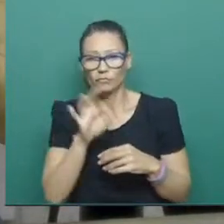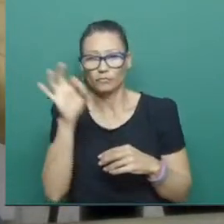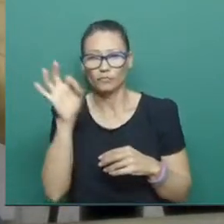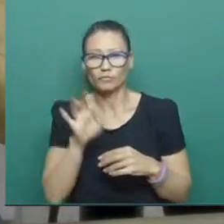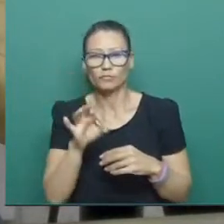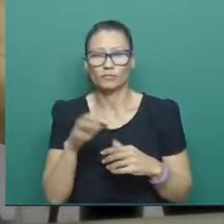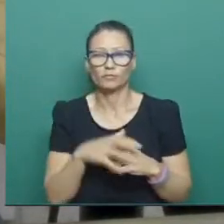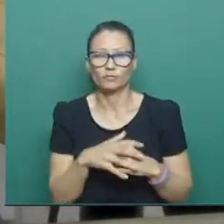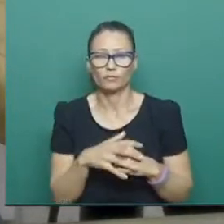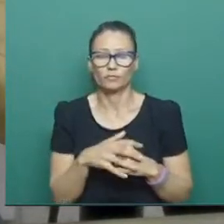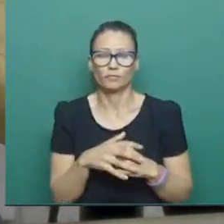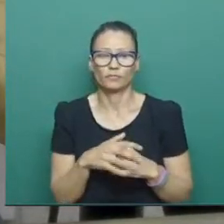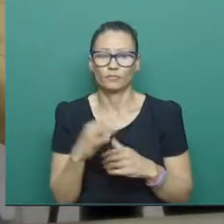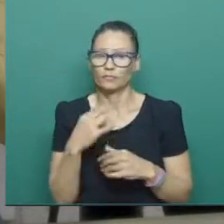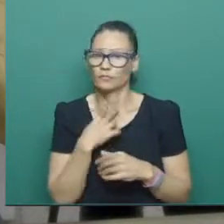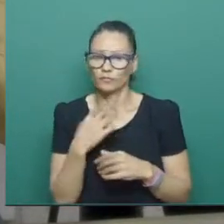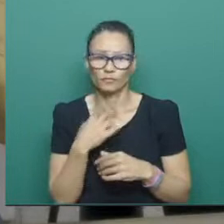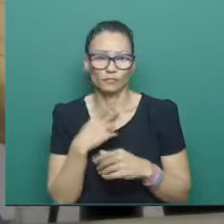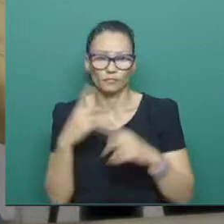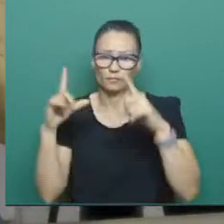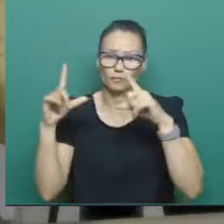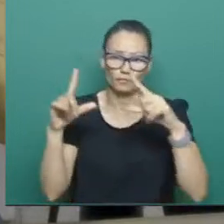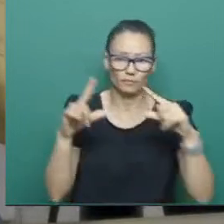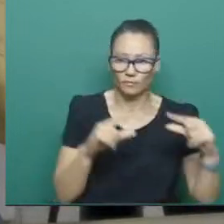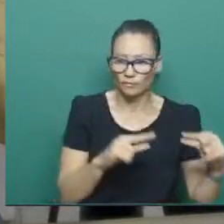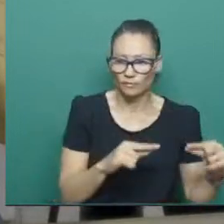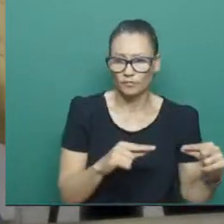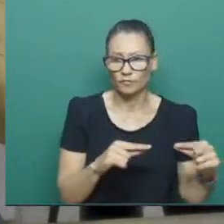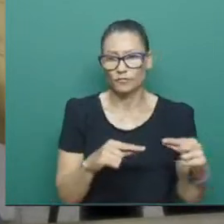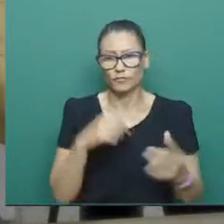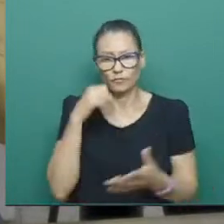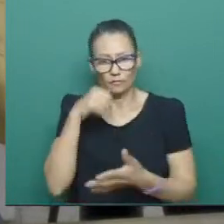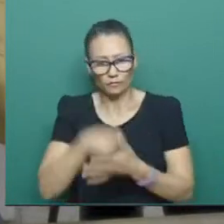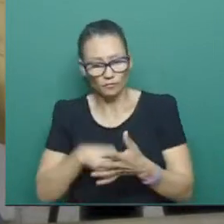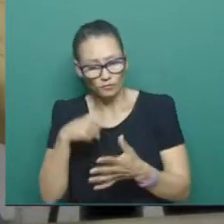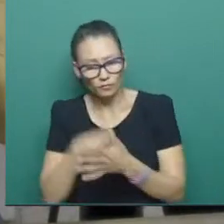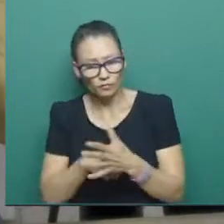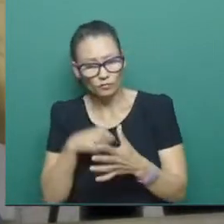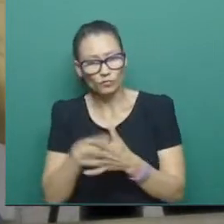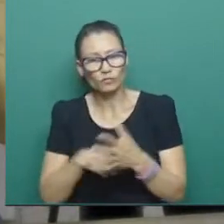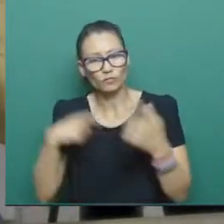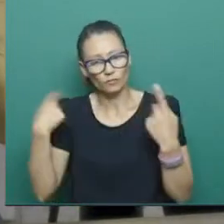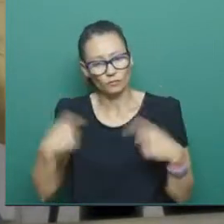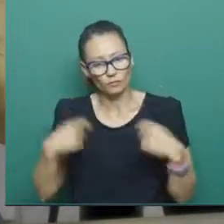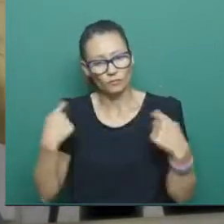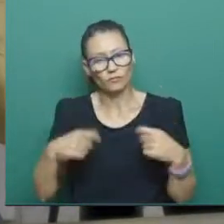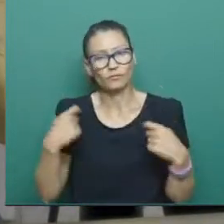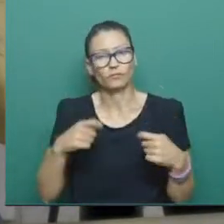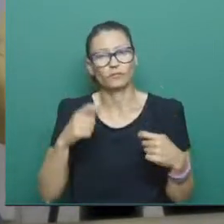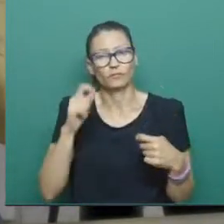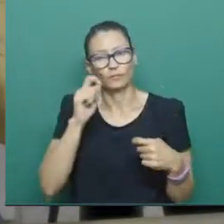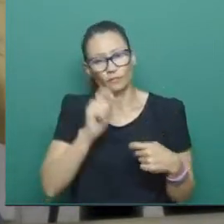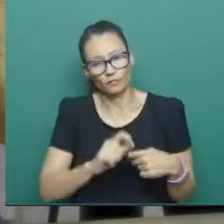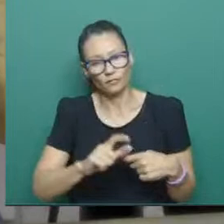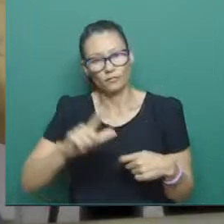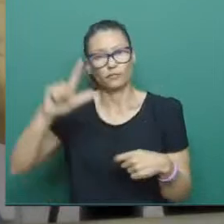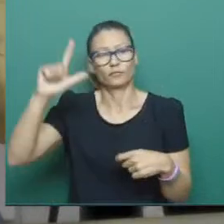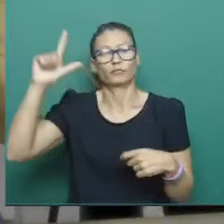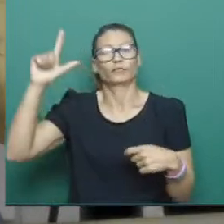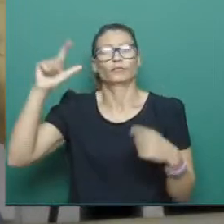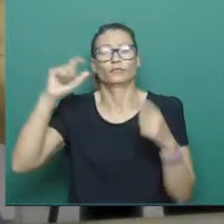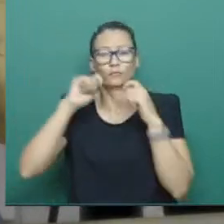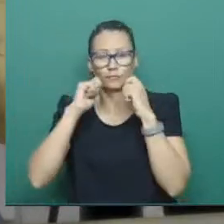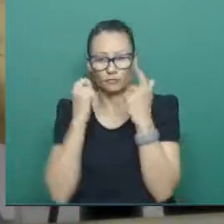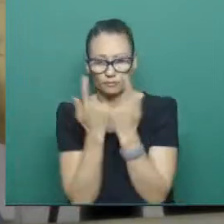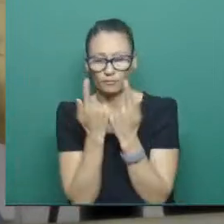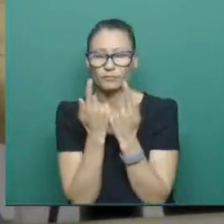tem que começar reduzido. A nossa luta é para que o orçamento, quando chega aqui para a Câmara, ele já tem que chegar, o orçamento para